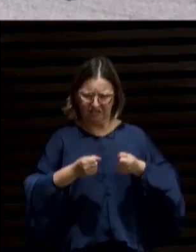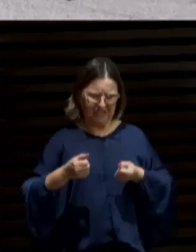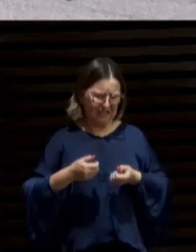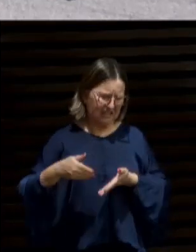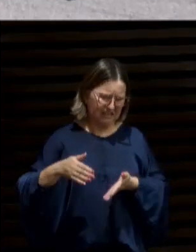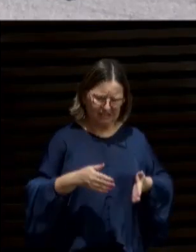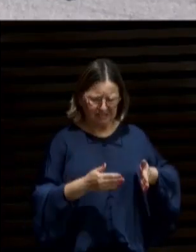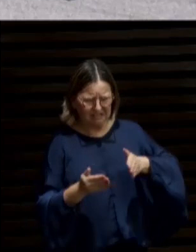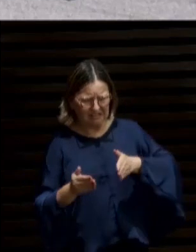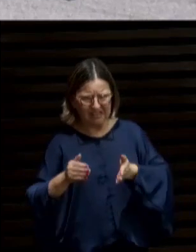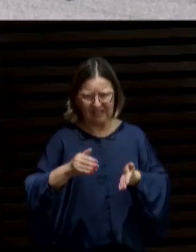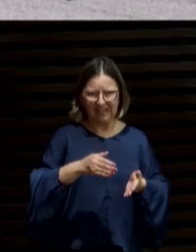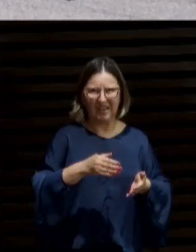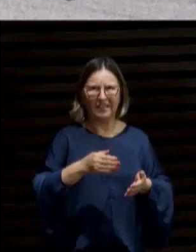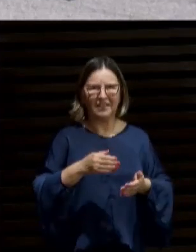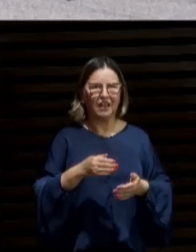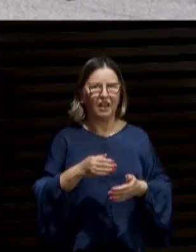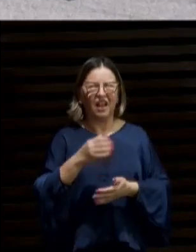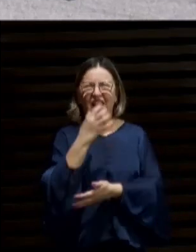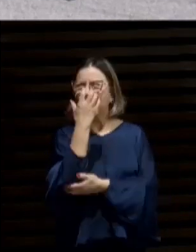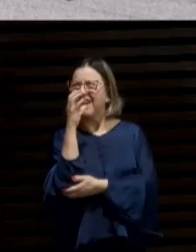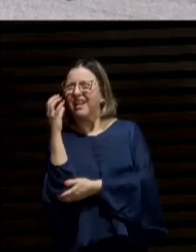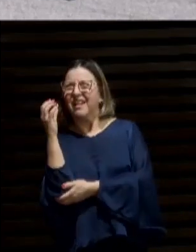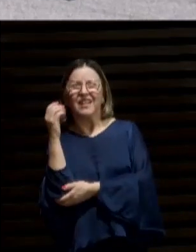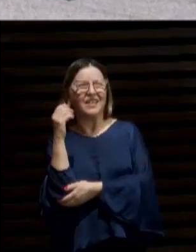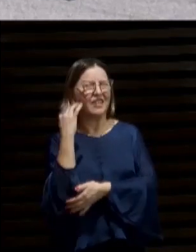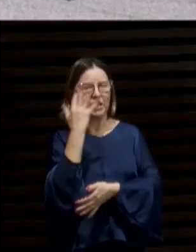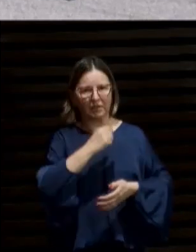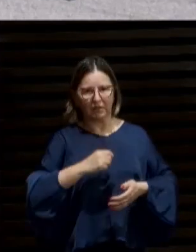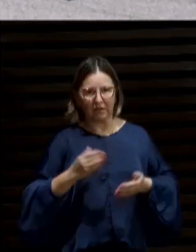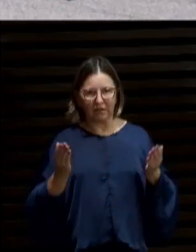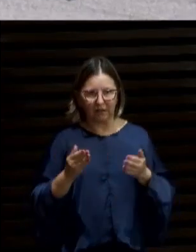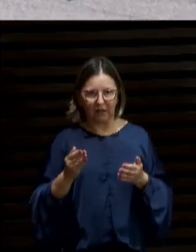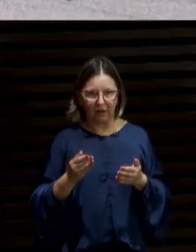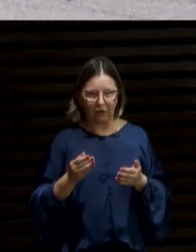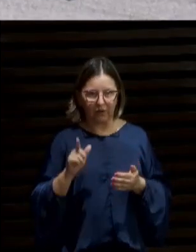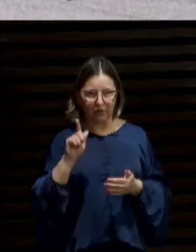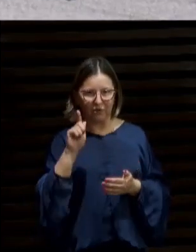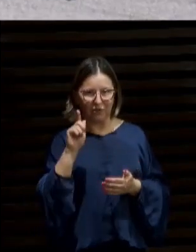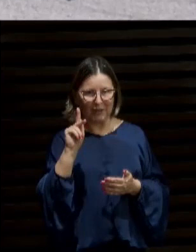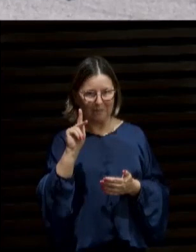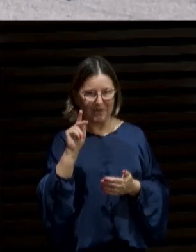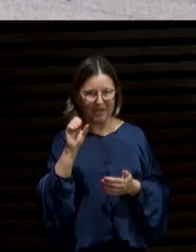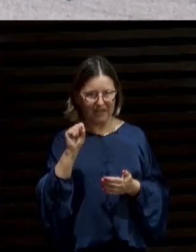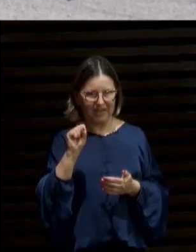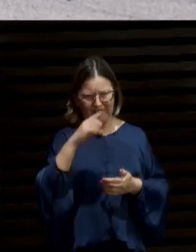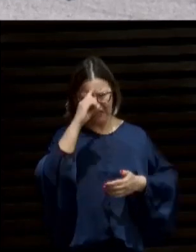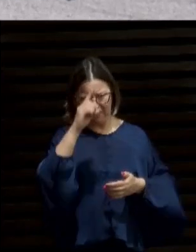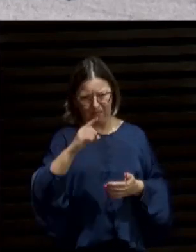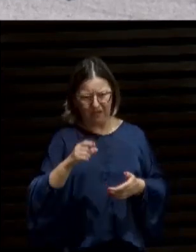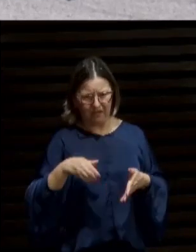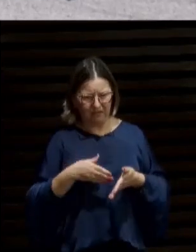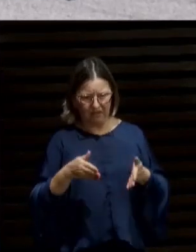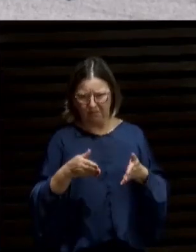aqueles lugares bonitos, você escolhia, agora ele manda você ir, você não sabe nem para onde vai. Eu não gosto disso, não. Eu gosto daquele